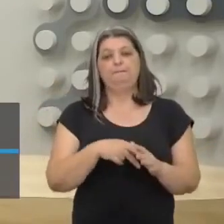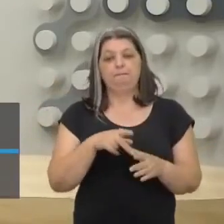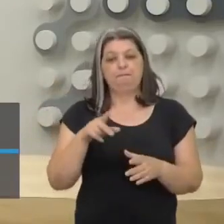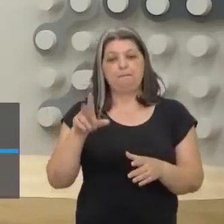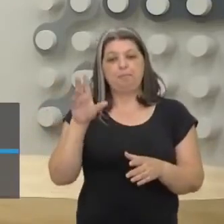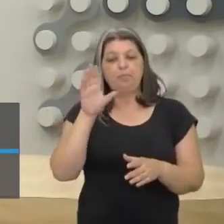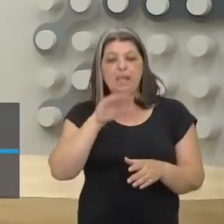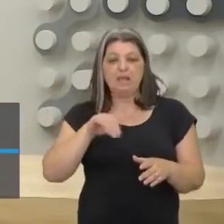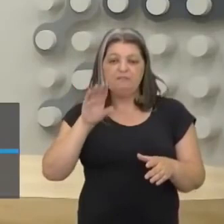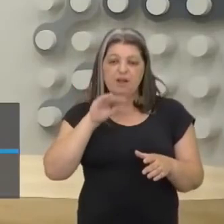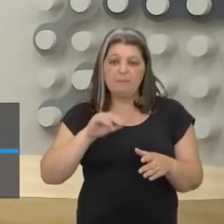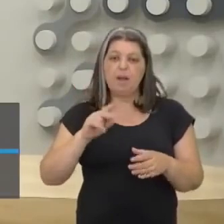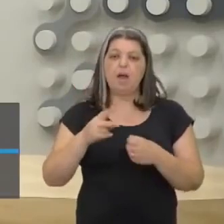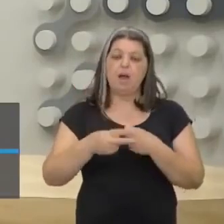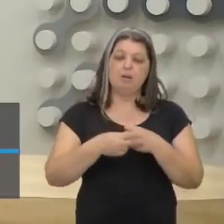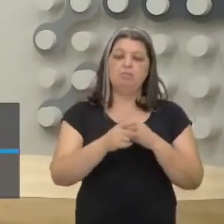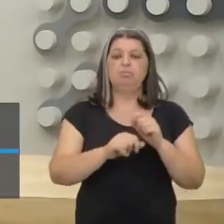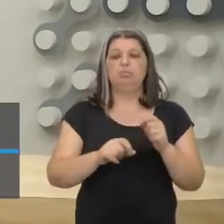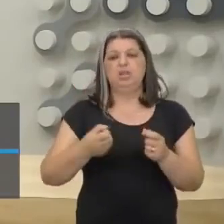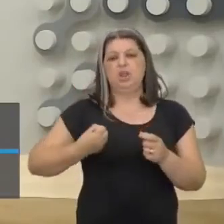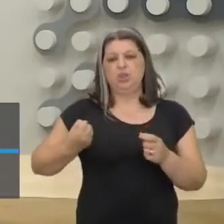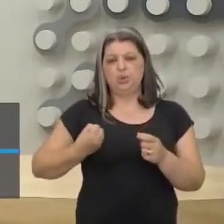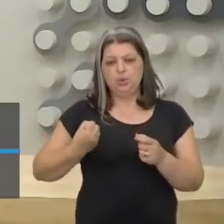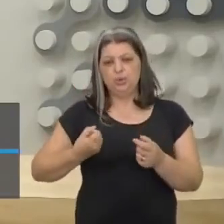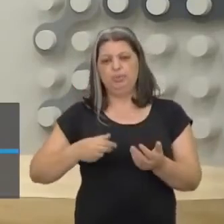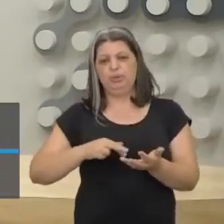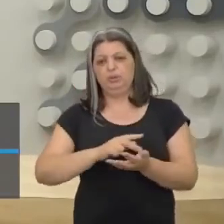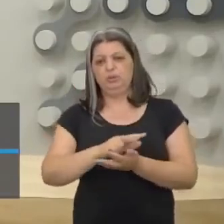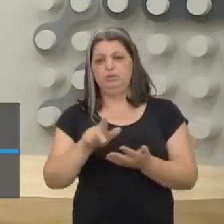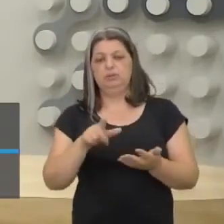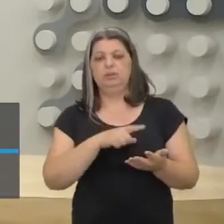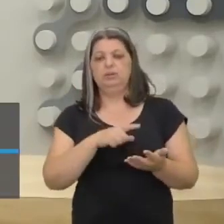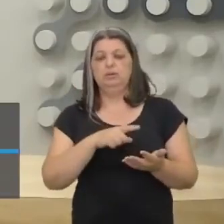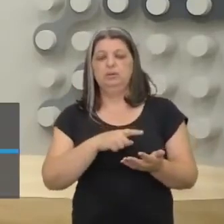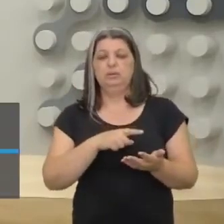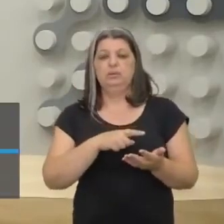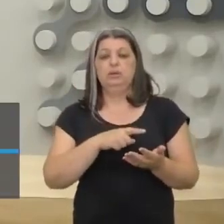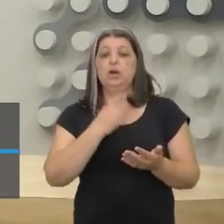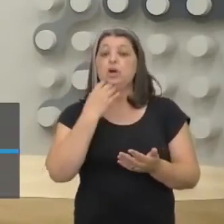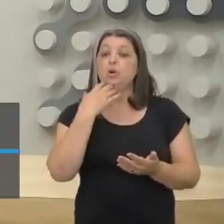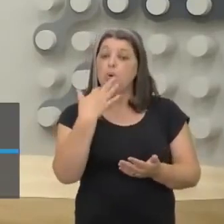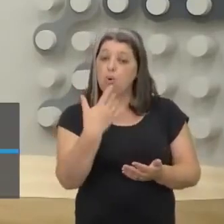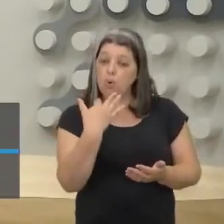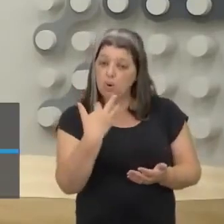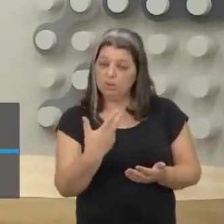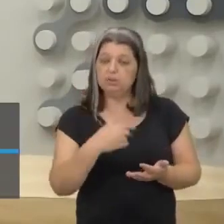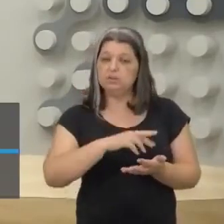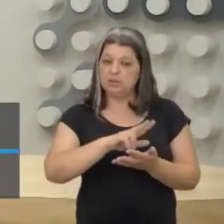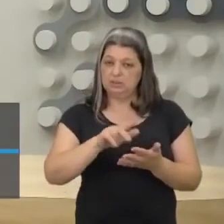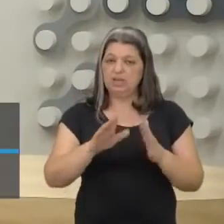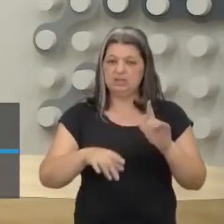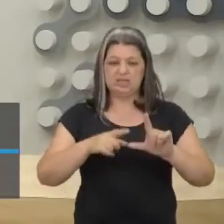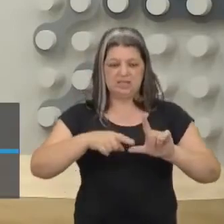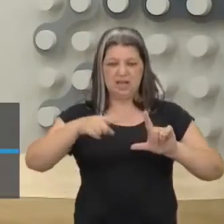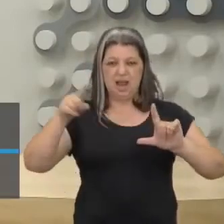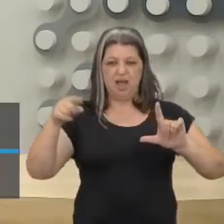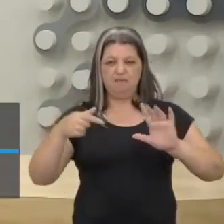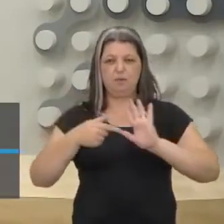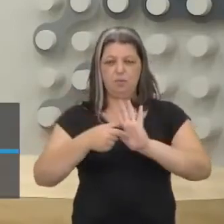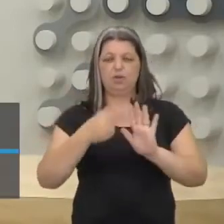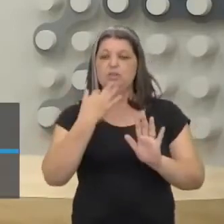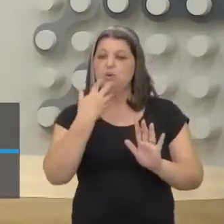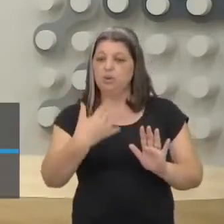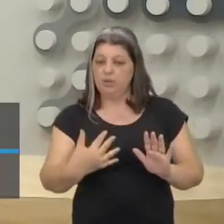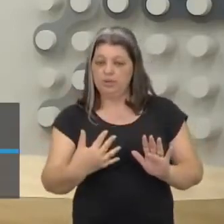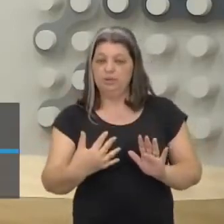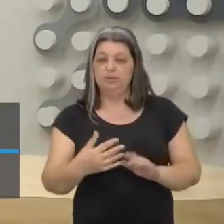e tenho algumas informações numéricas. Ali também nós temos cores diferentes, às vezes ali no gráfico aparece colorido,